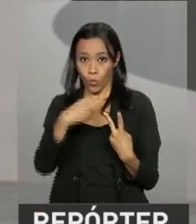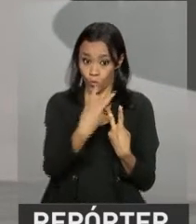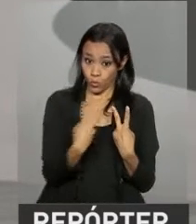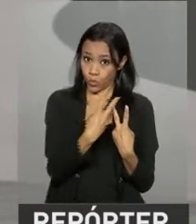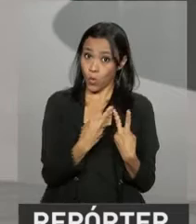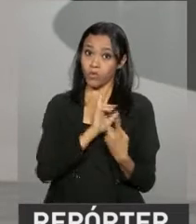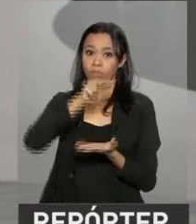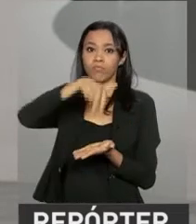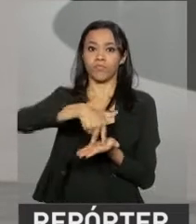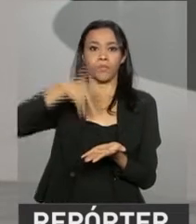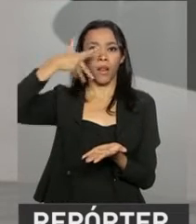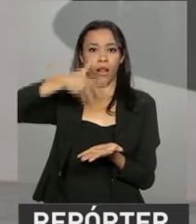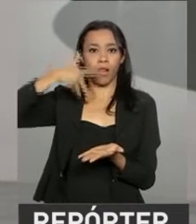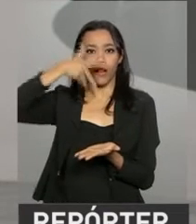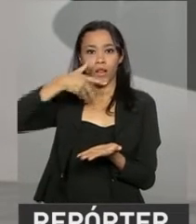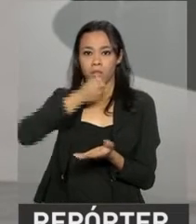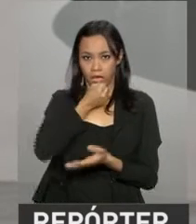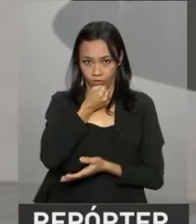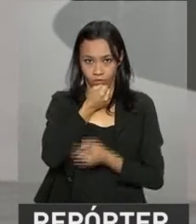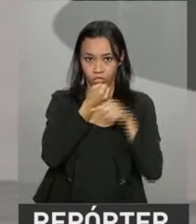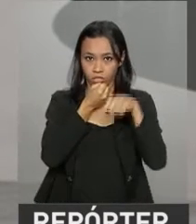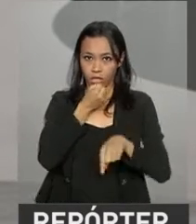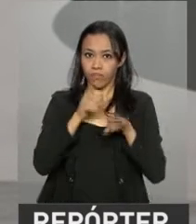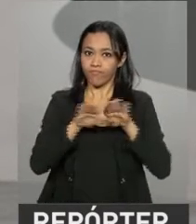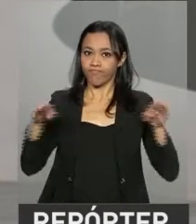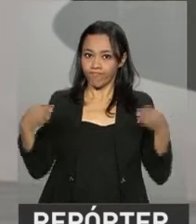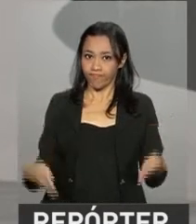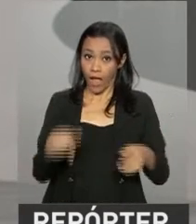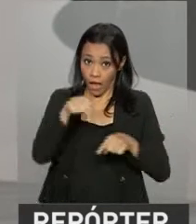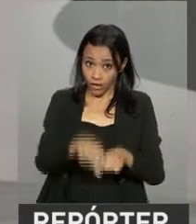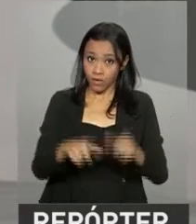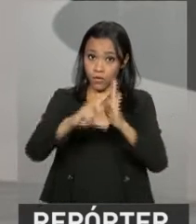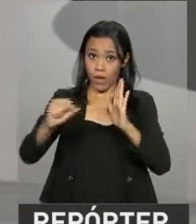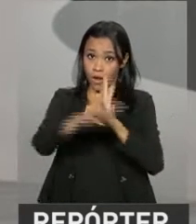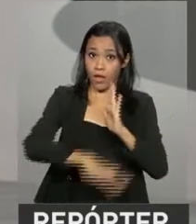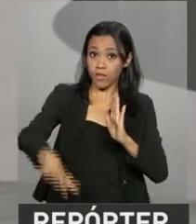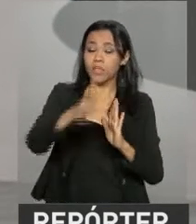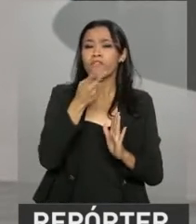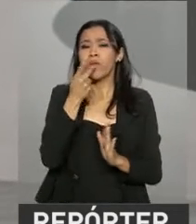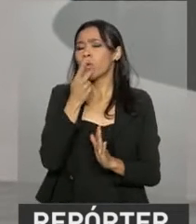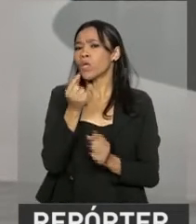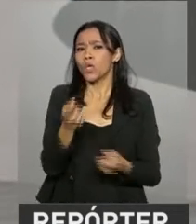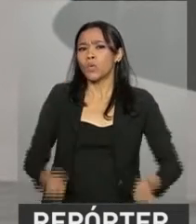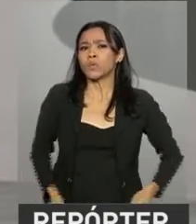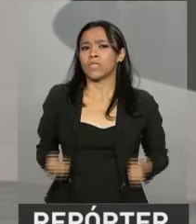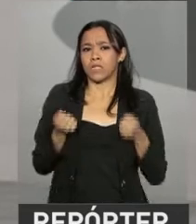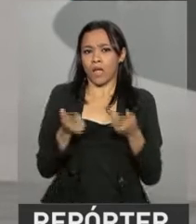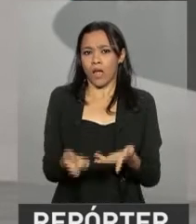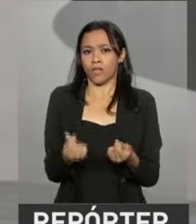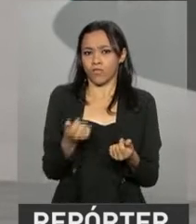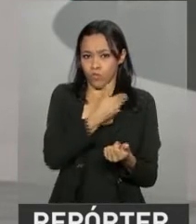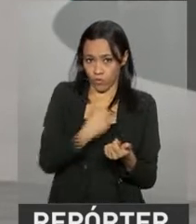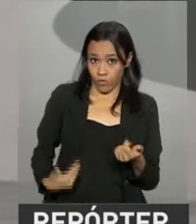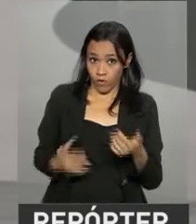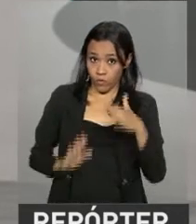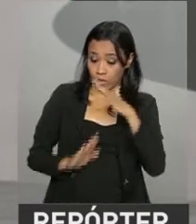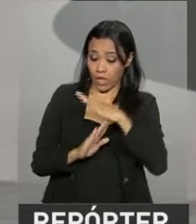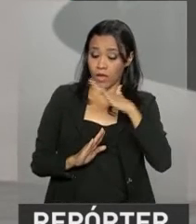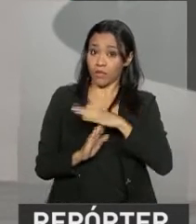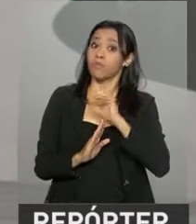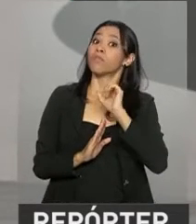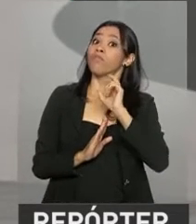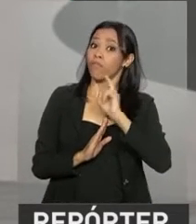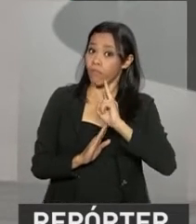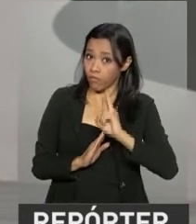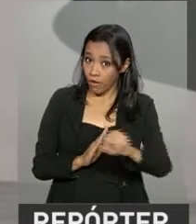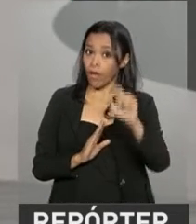Planalto. Lembrando que nas últimas semanas o ministro da Fazenda tem dito que o teto para os gastos públicos já vai ser aplicado